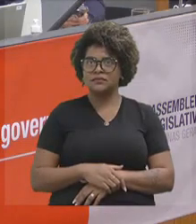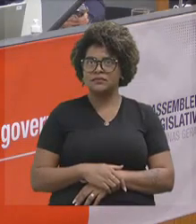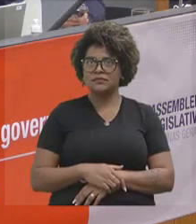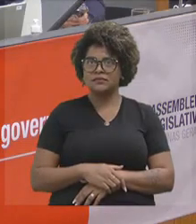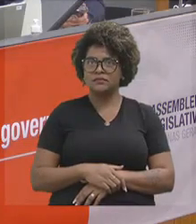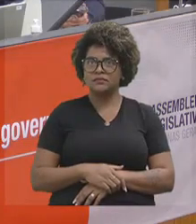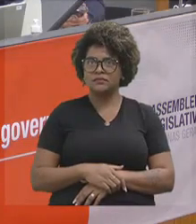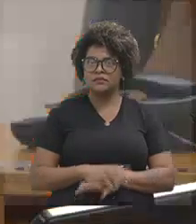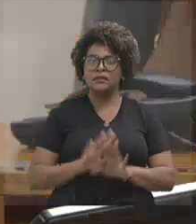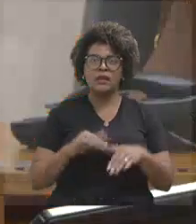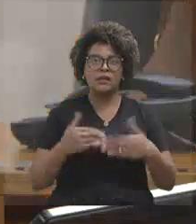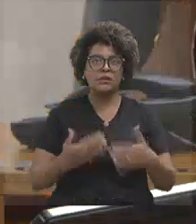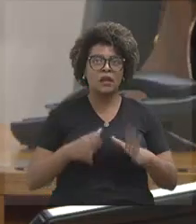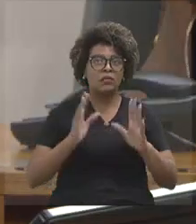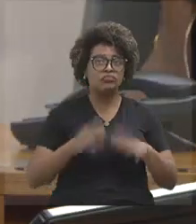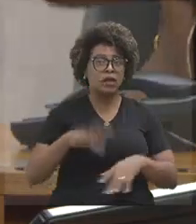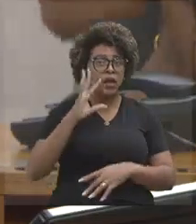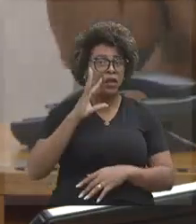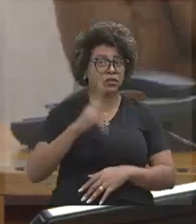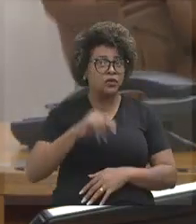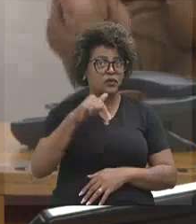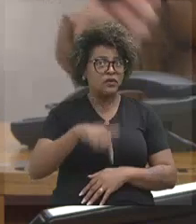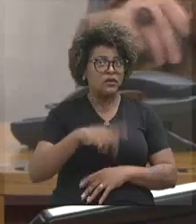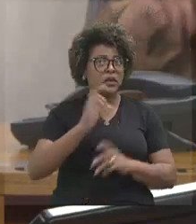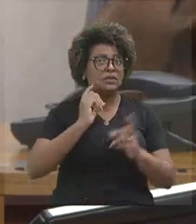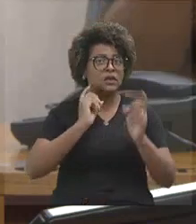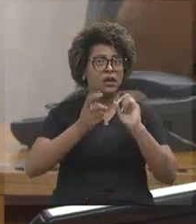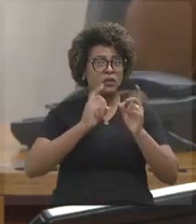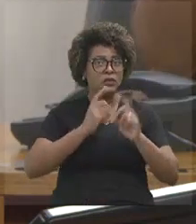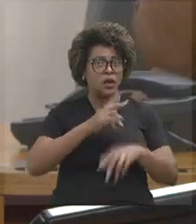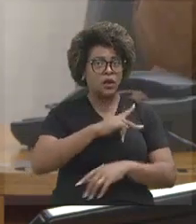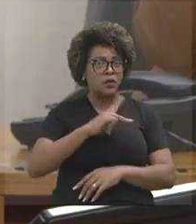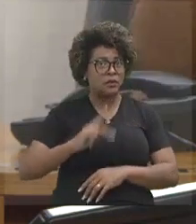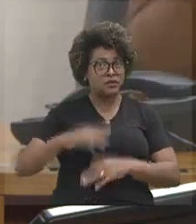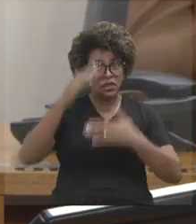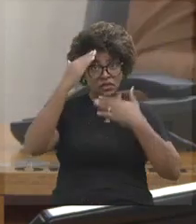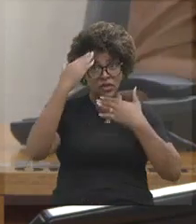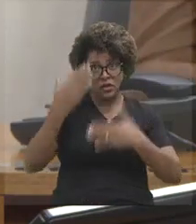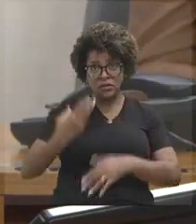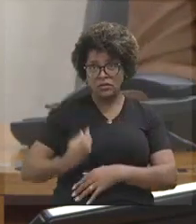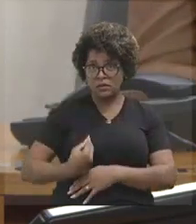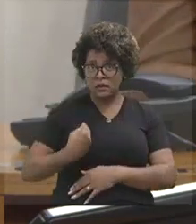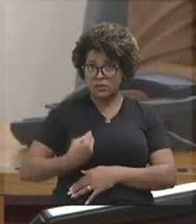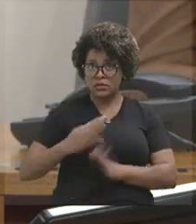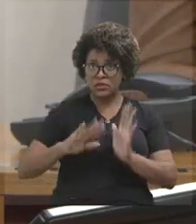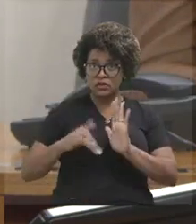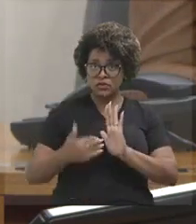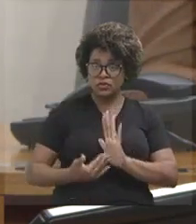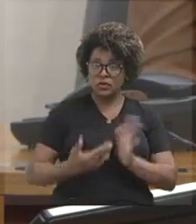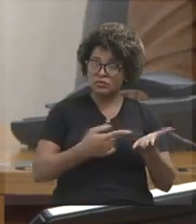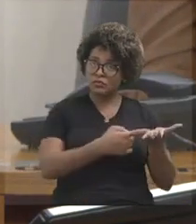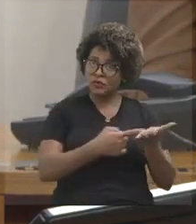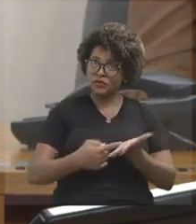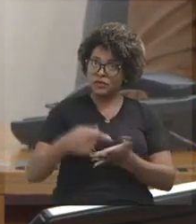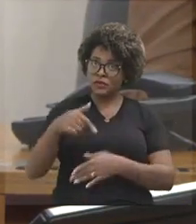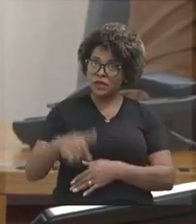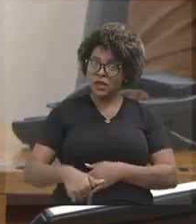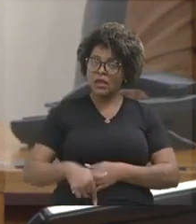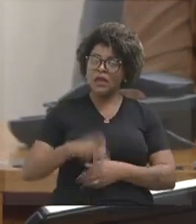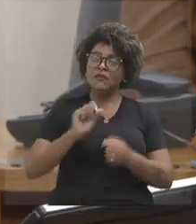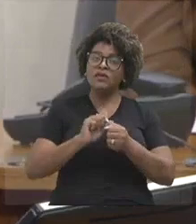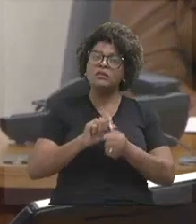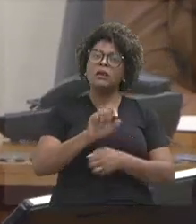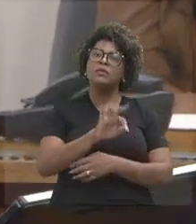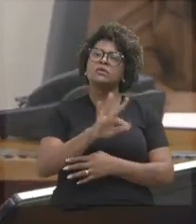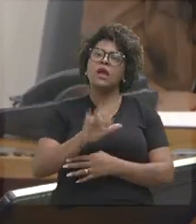Cumprida a finalidade da reunião, a presidência agradece a presença dos parlamentares e da convocada, determina a lavratura da ata